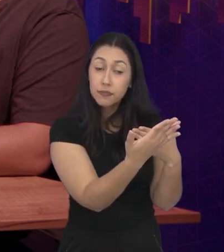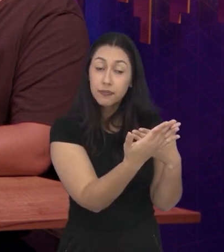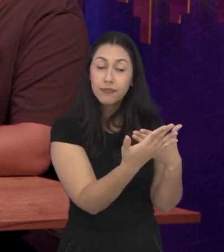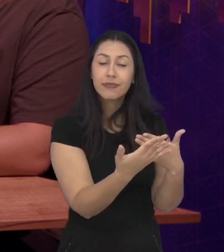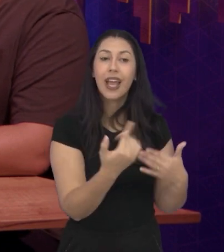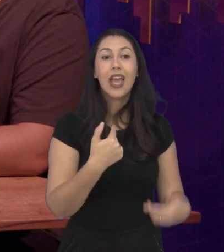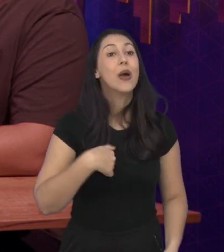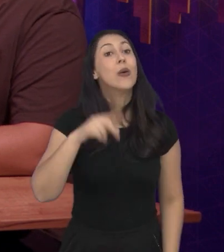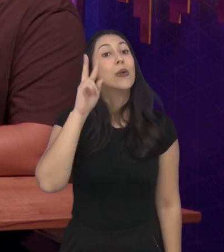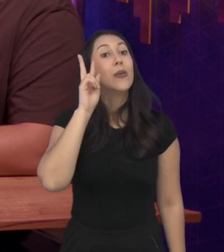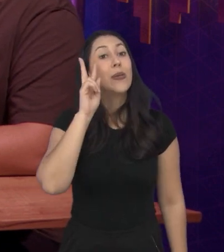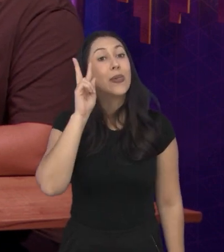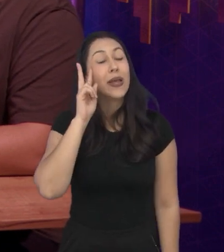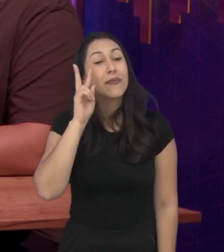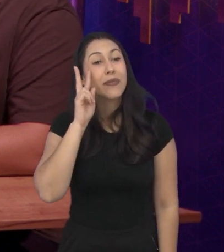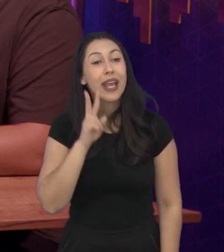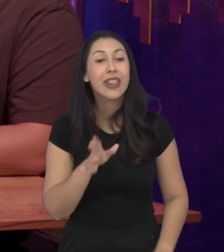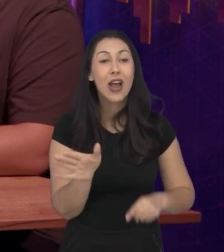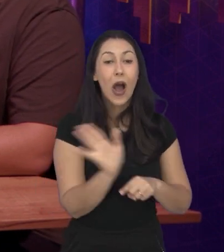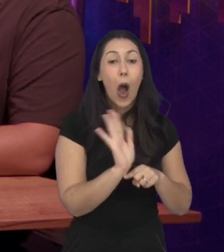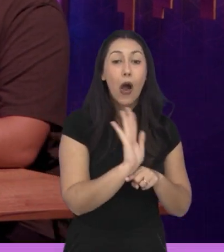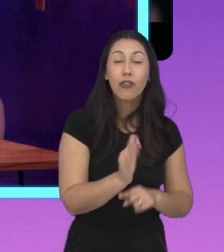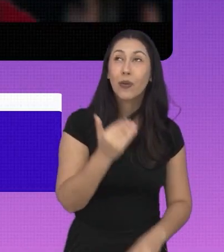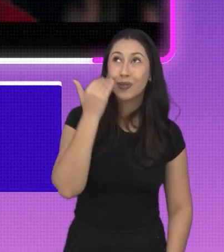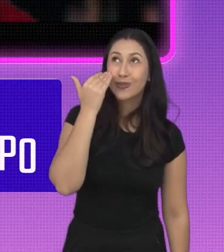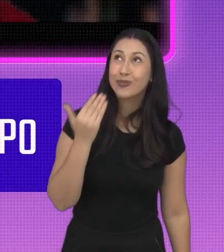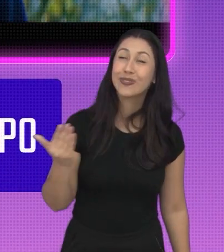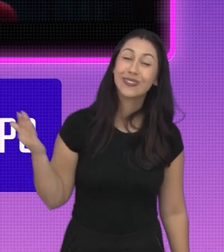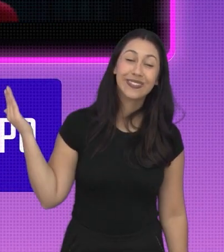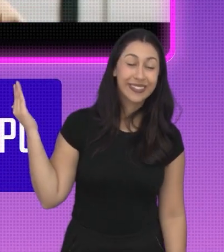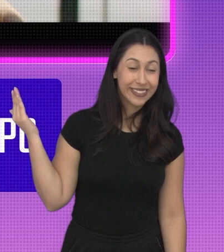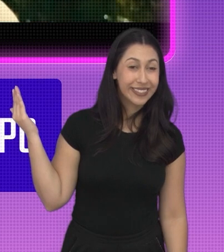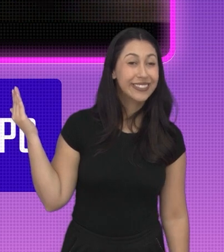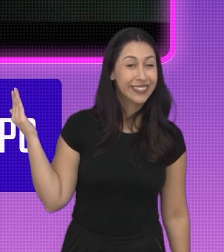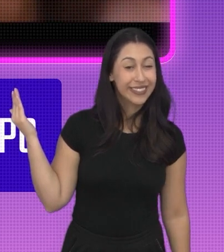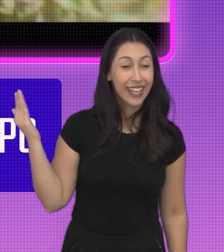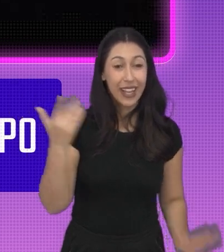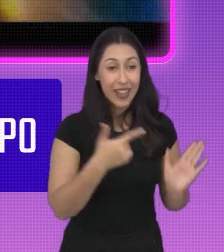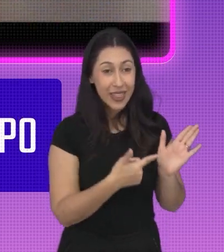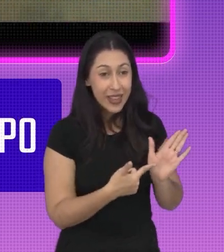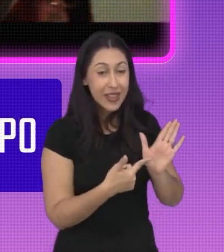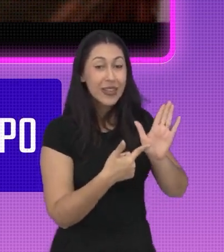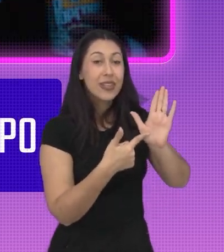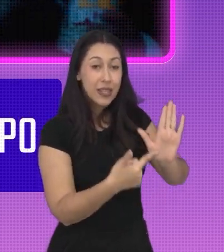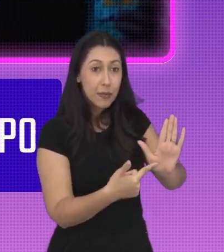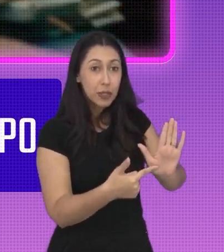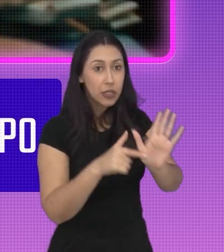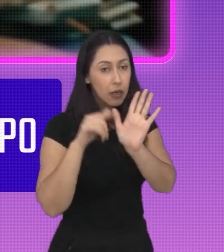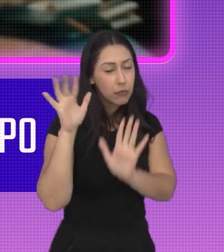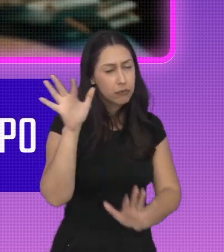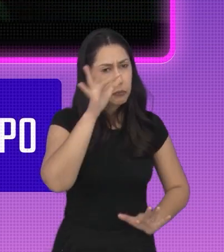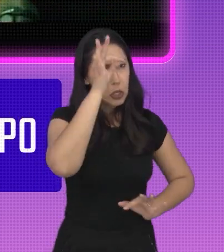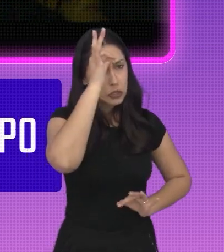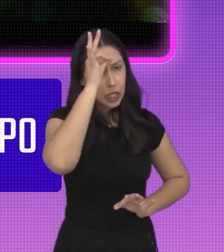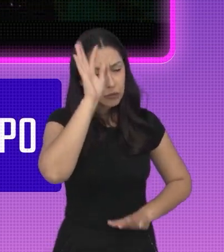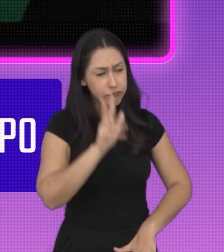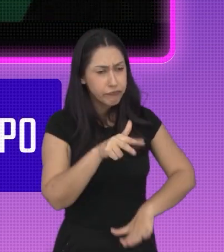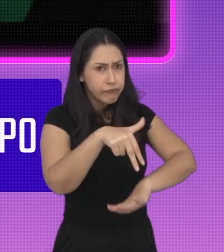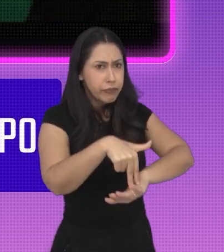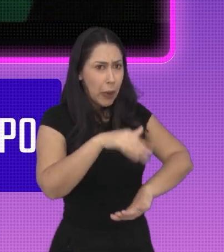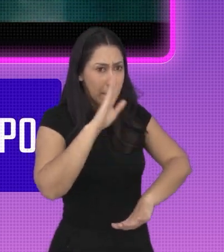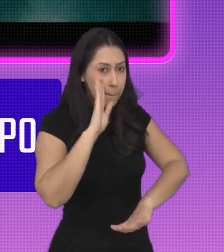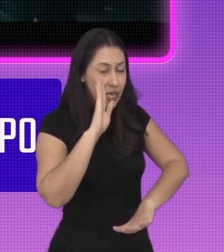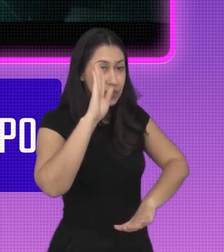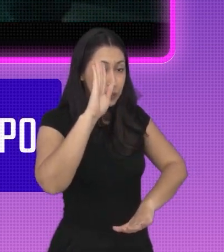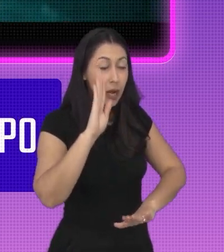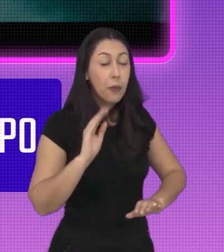sua vida. E isso me lembrou, João, muito o filme Tudo em Todo Lugar ao Mesmo Tempo, que vai mostrando ali, então, a protagonista, né, que é a